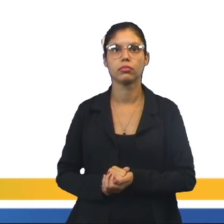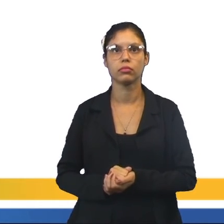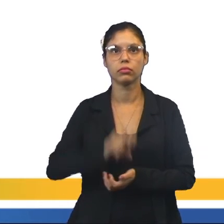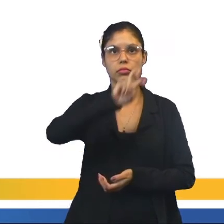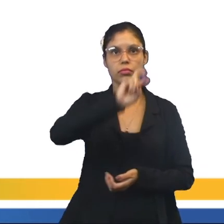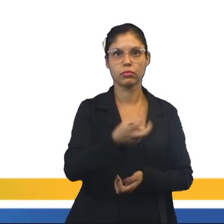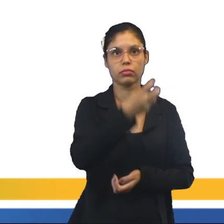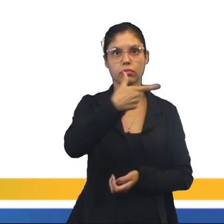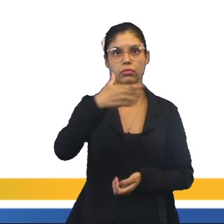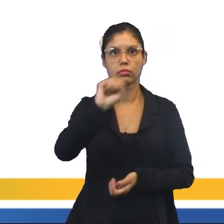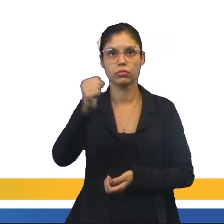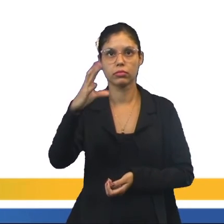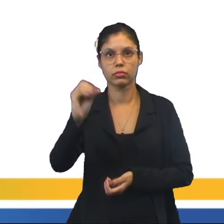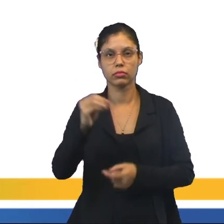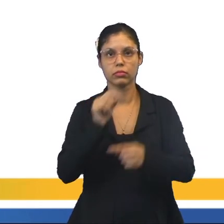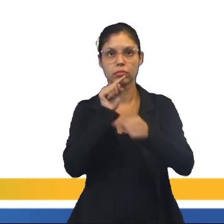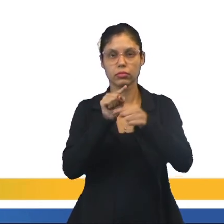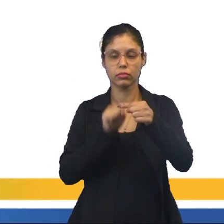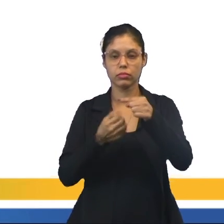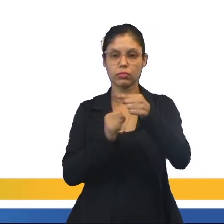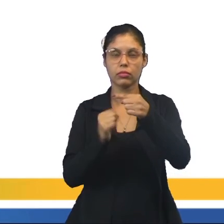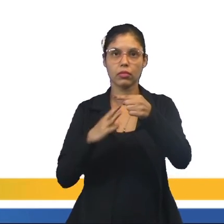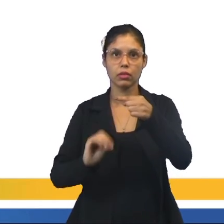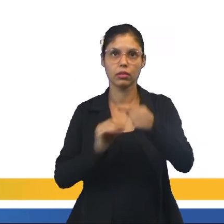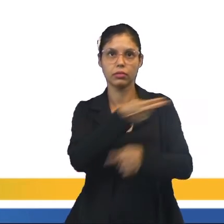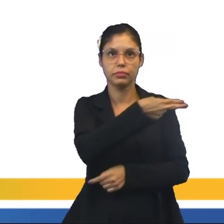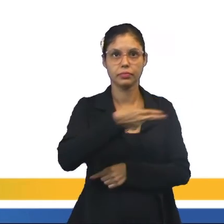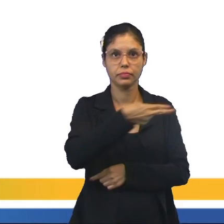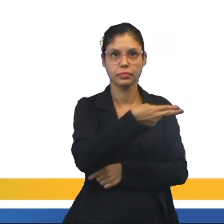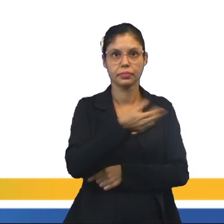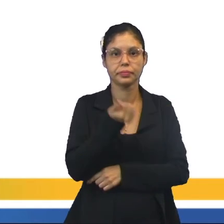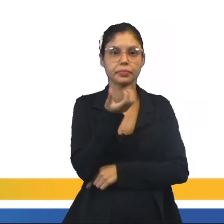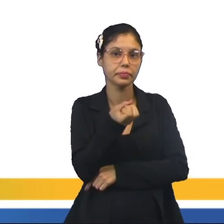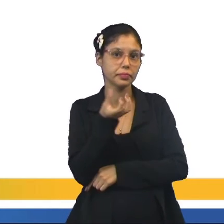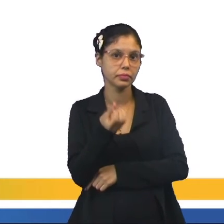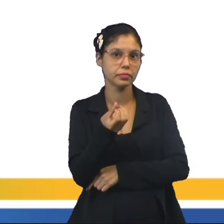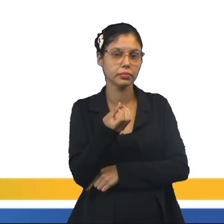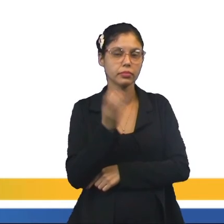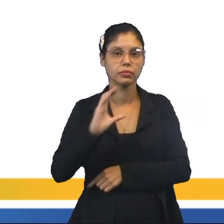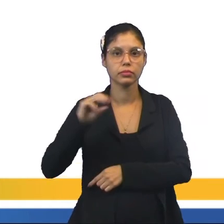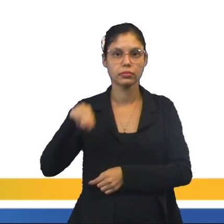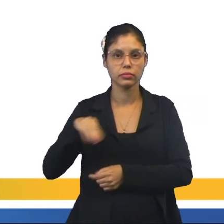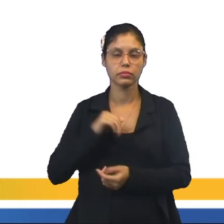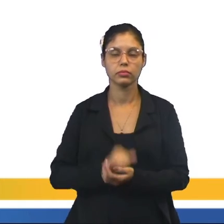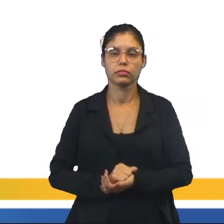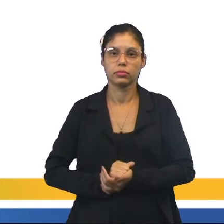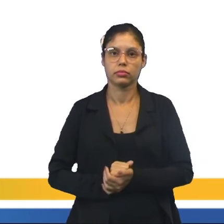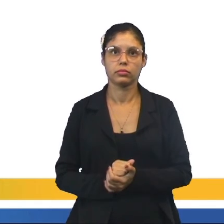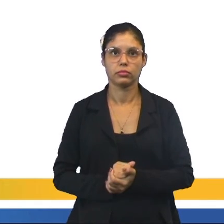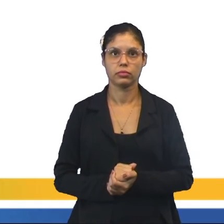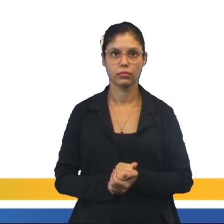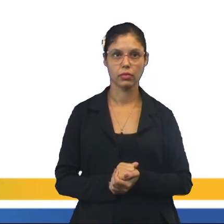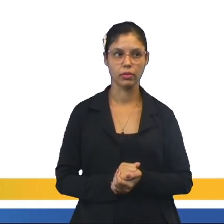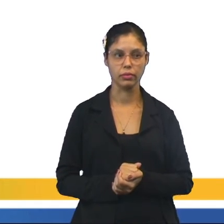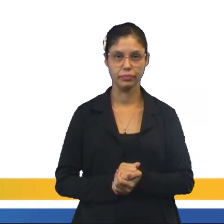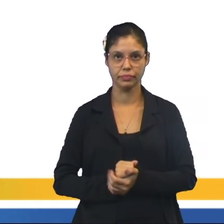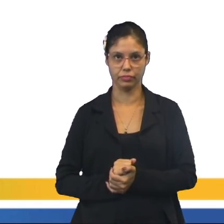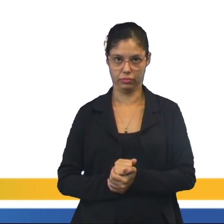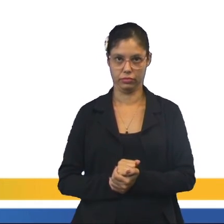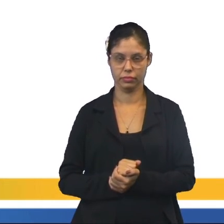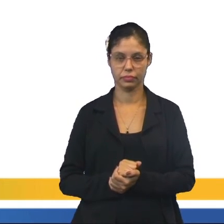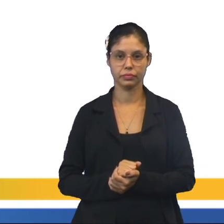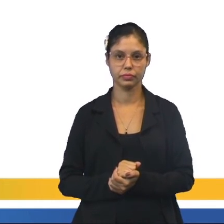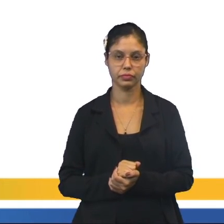é igual a 5.280 dividido para 80, x é igual a